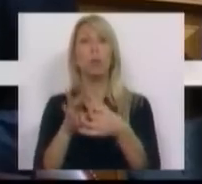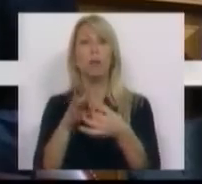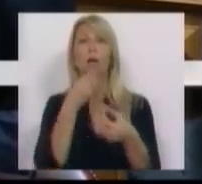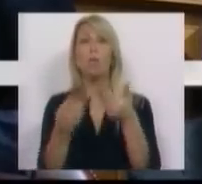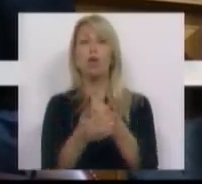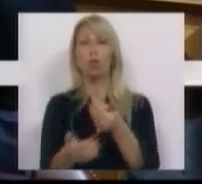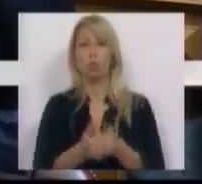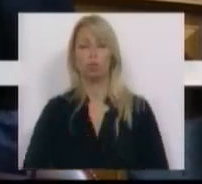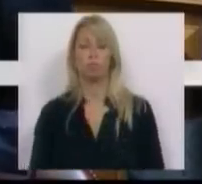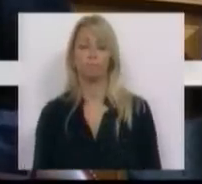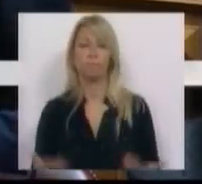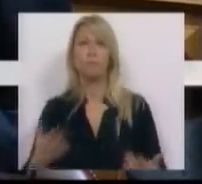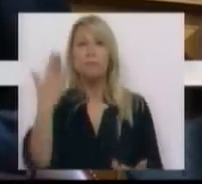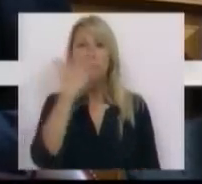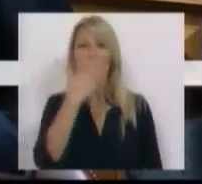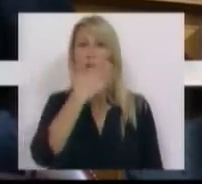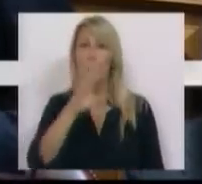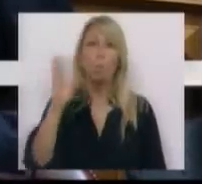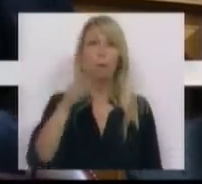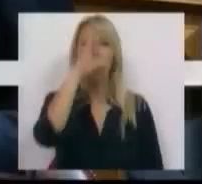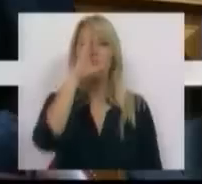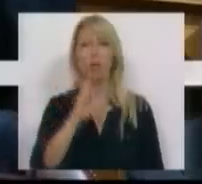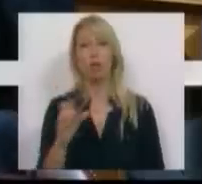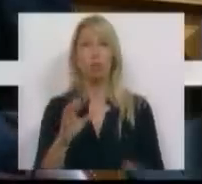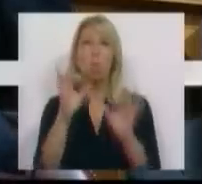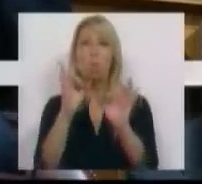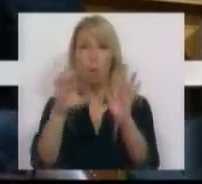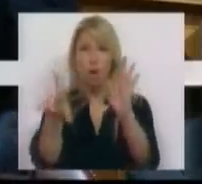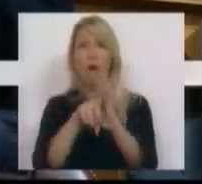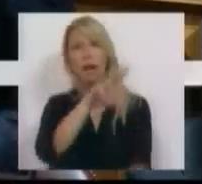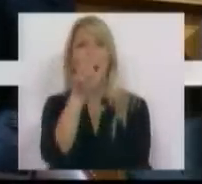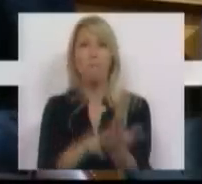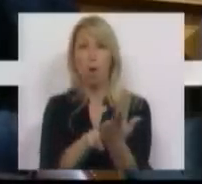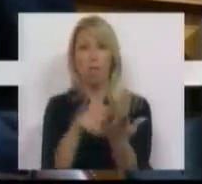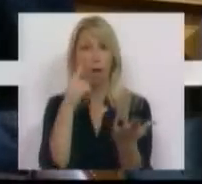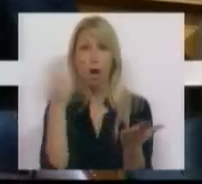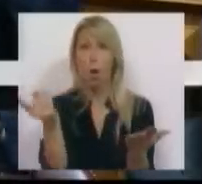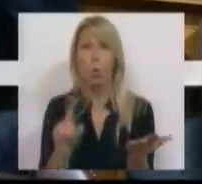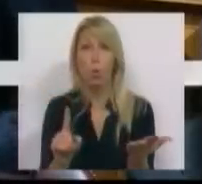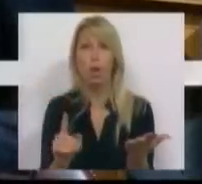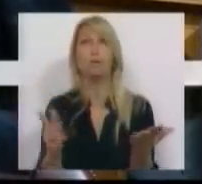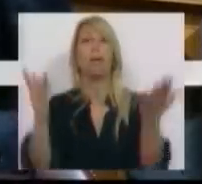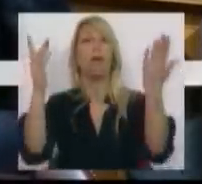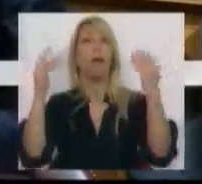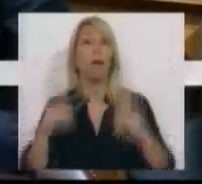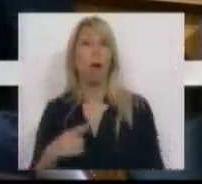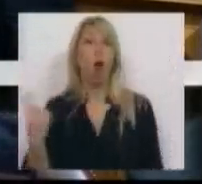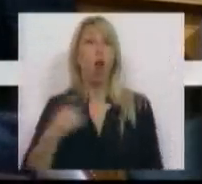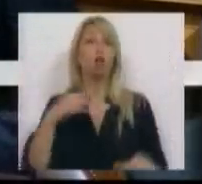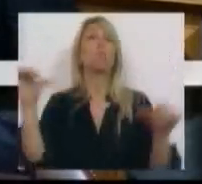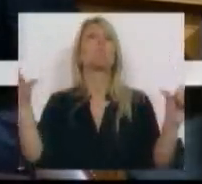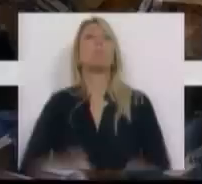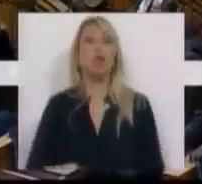Se o Primeiro-Ministro nem a própria legislação que aprova conhece, então ainda estamos piores do que nós